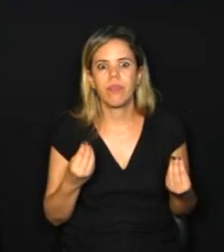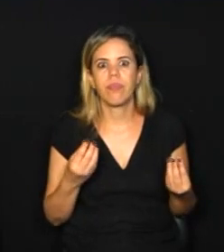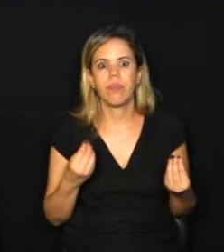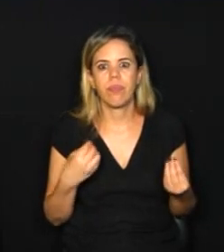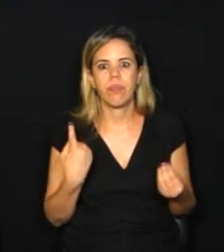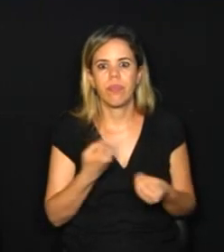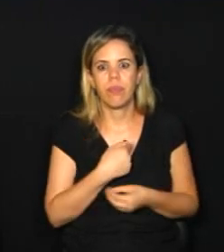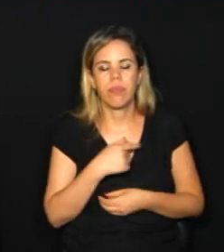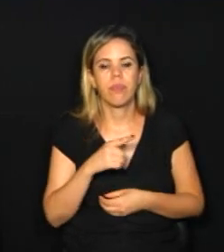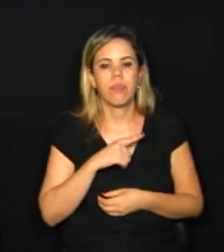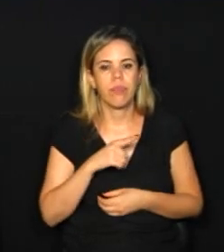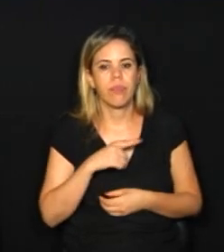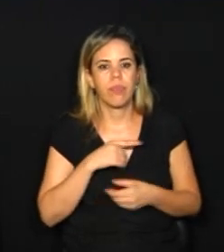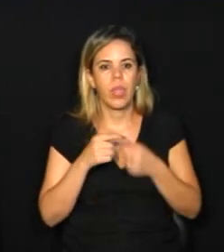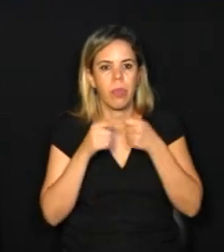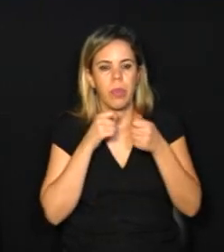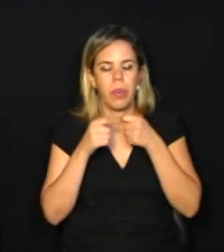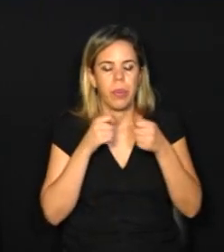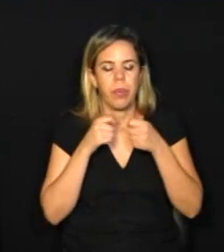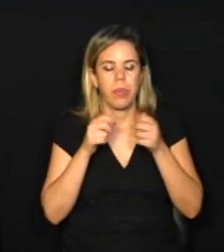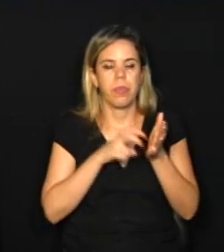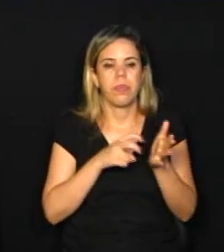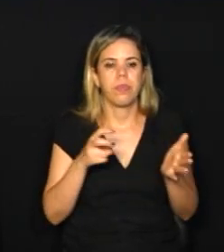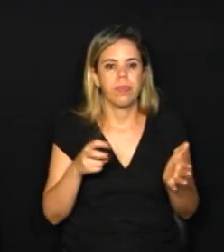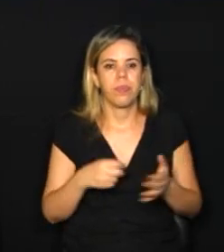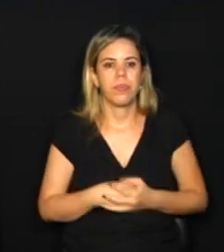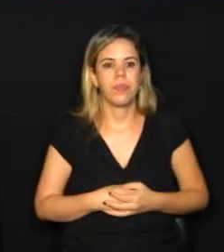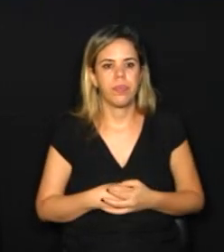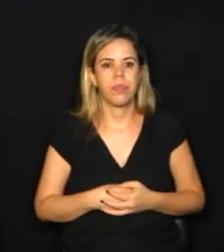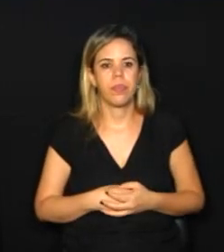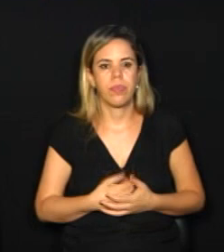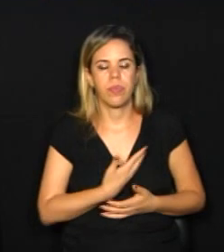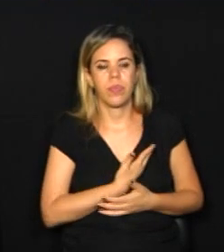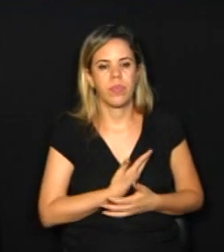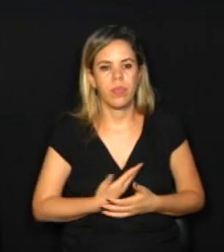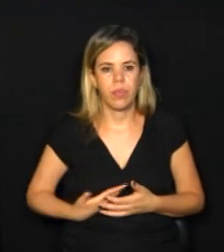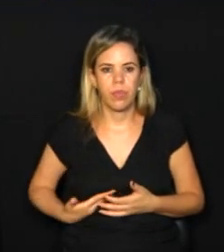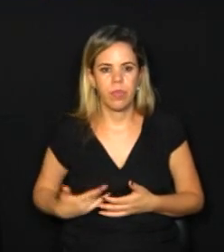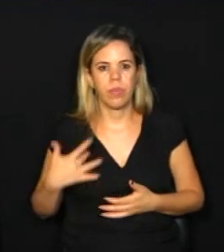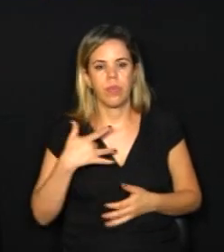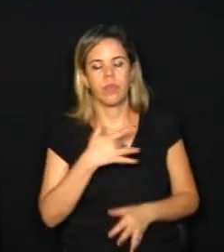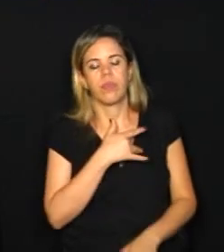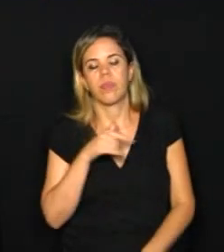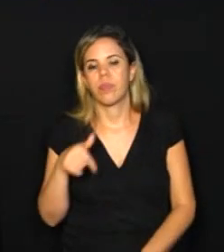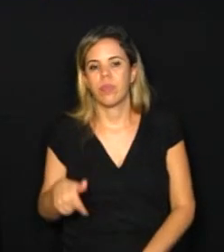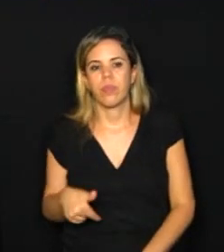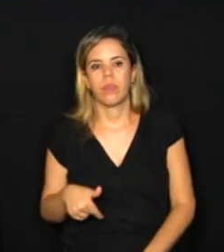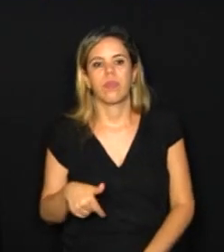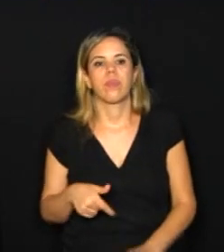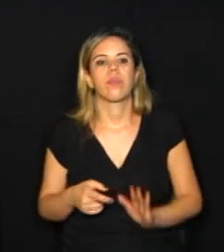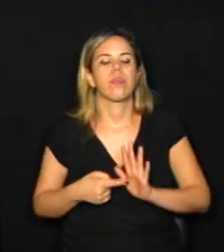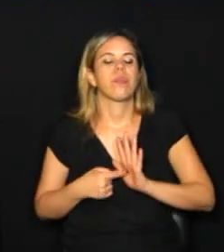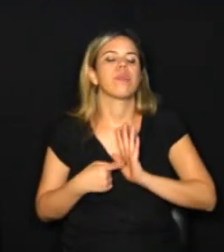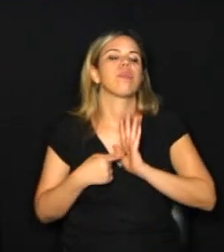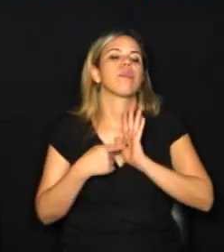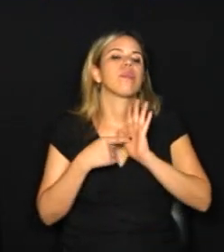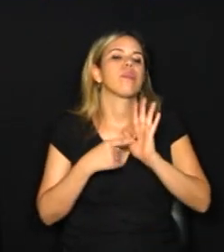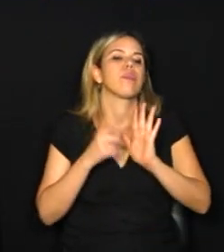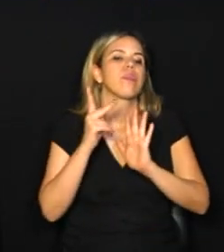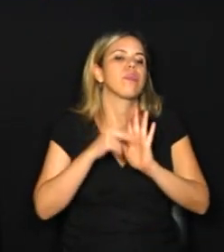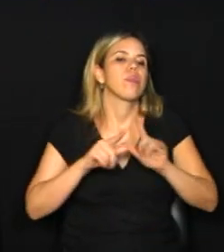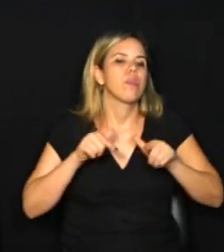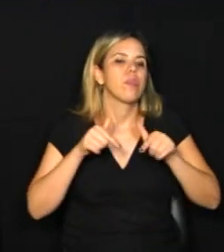nós tivemos uma coletiva nesta manhã com as autoridades de saúde e foi apresentado o plano